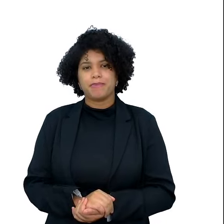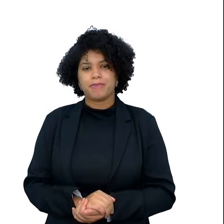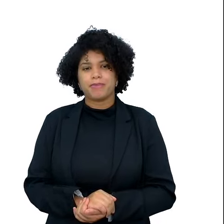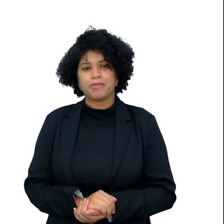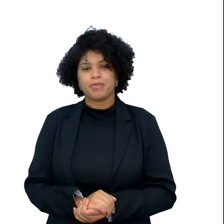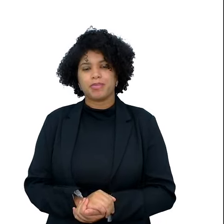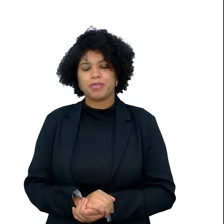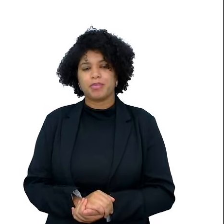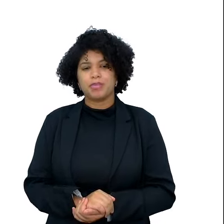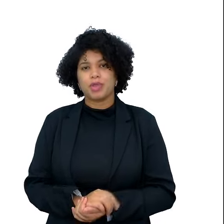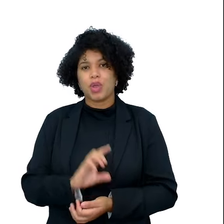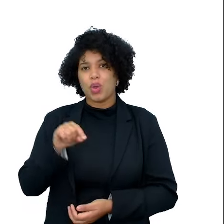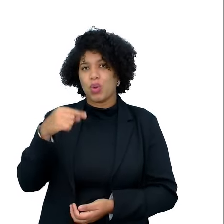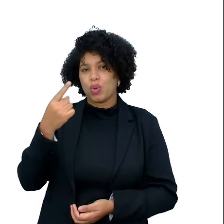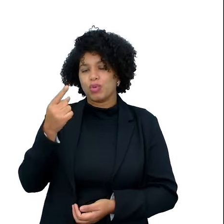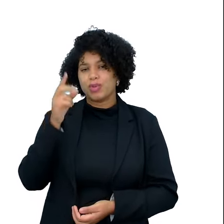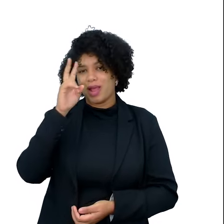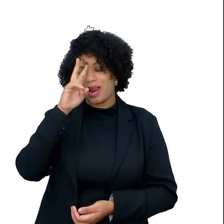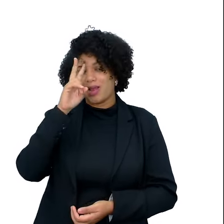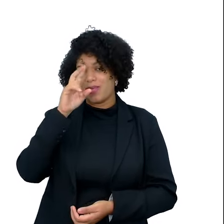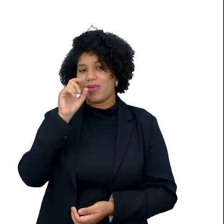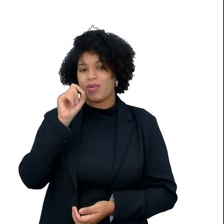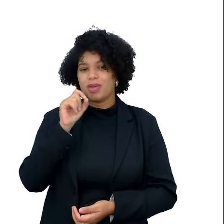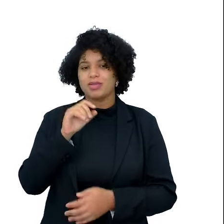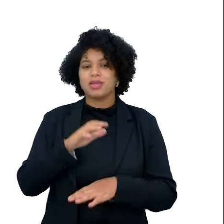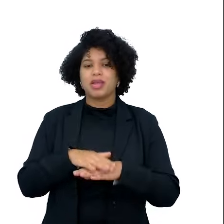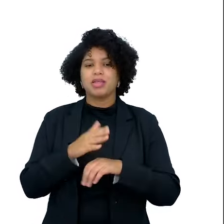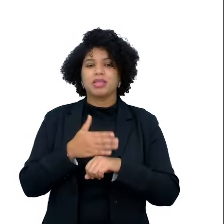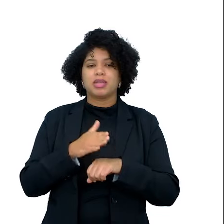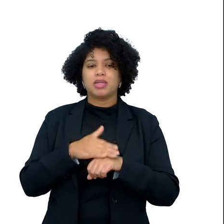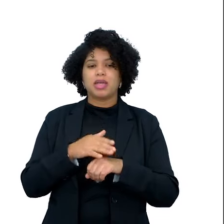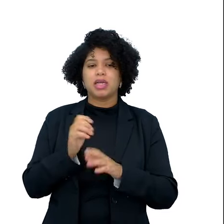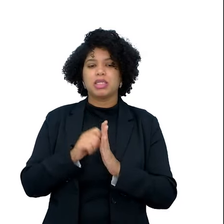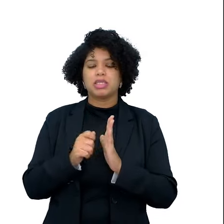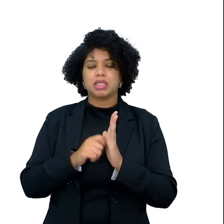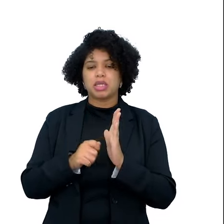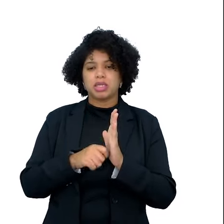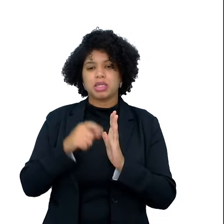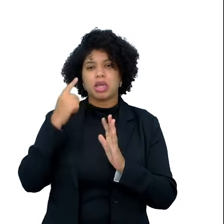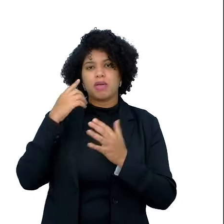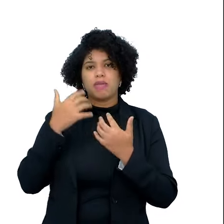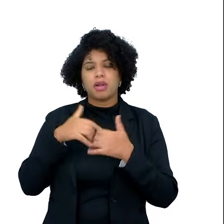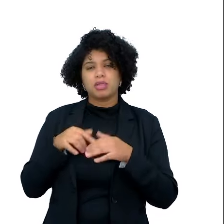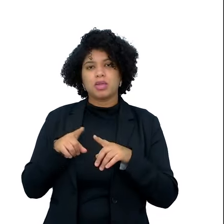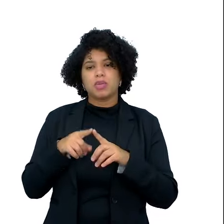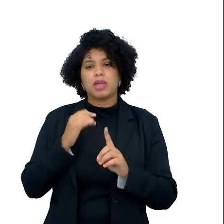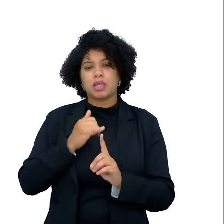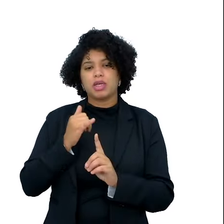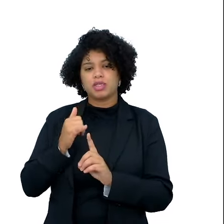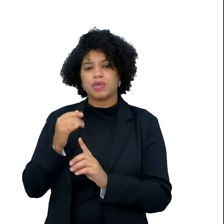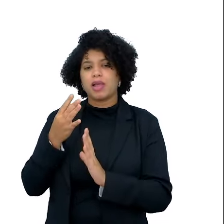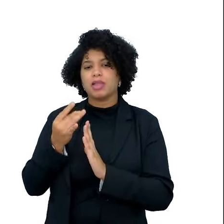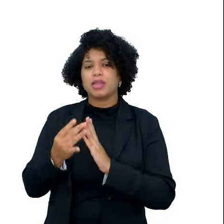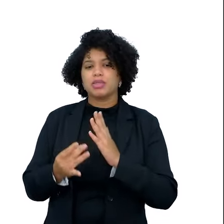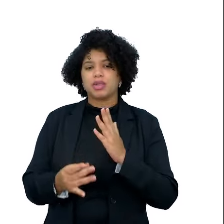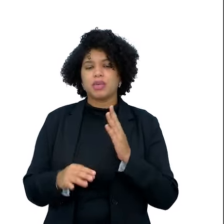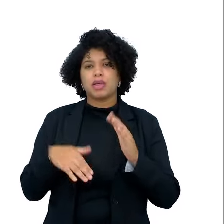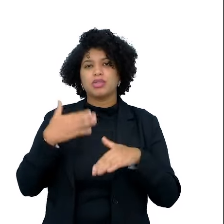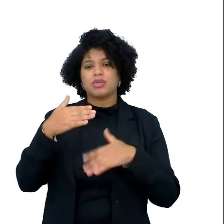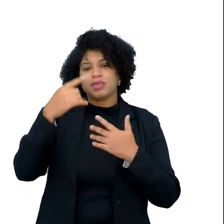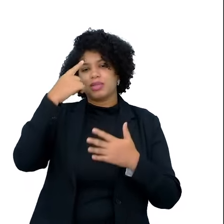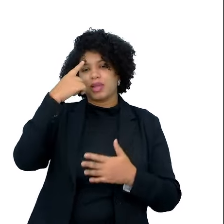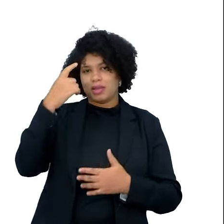Outro, né, um lembrete aí. Exercite essa escrita reflexiva, de narrativas, descrevendo,